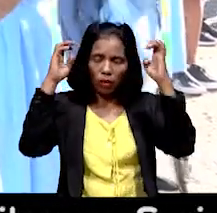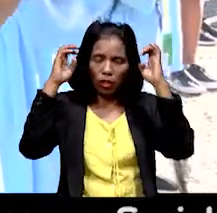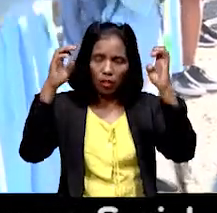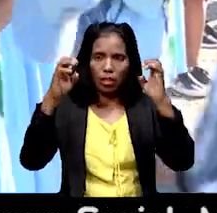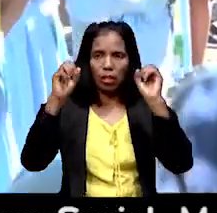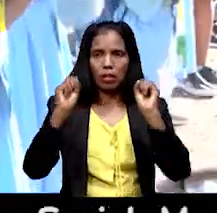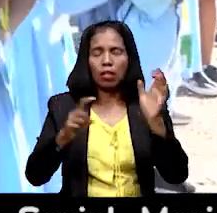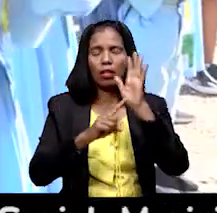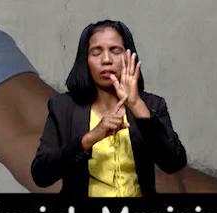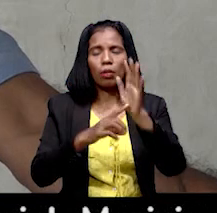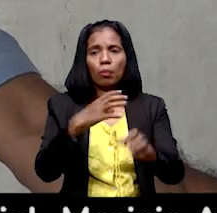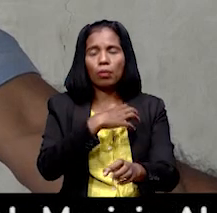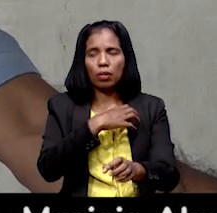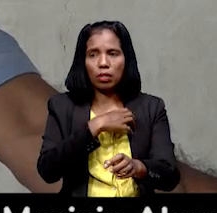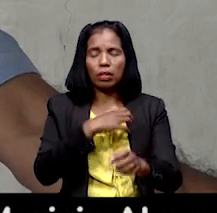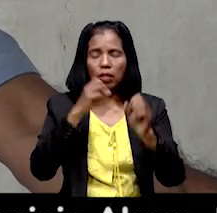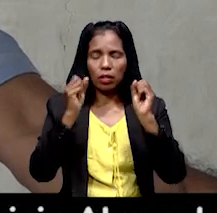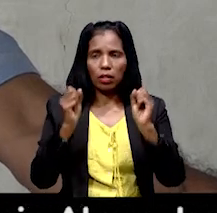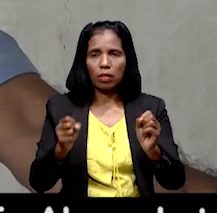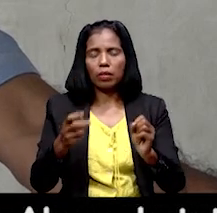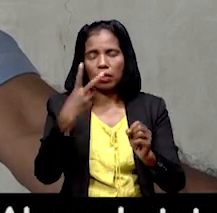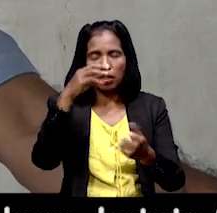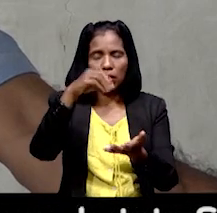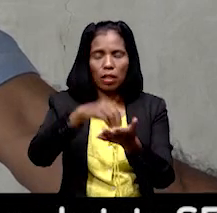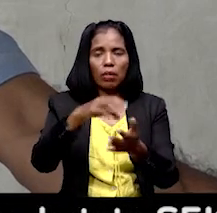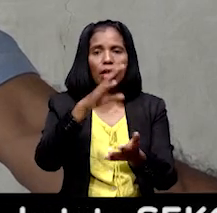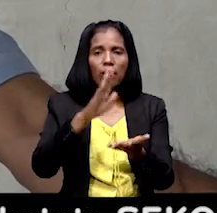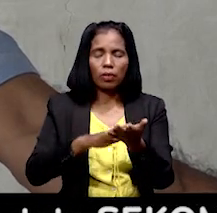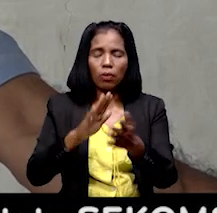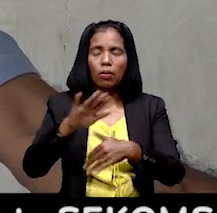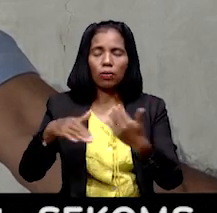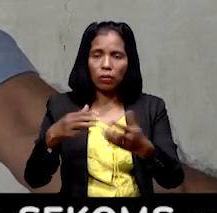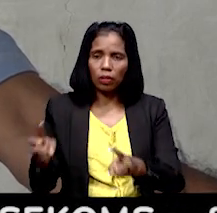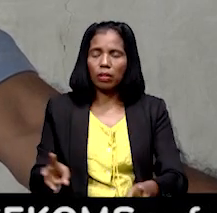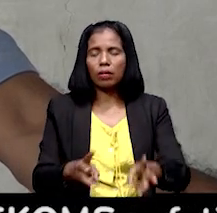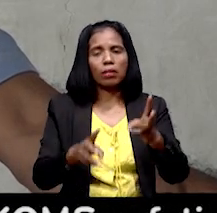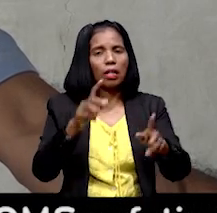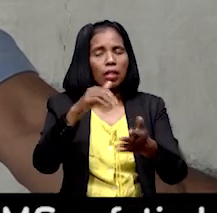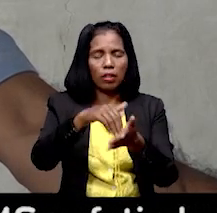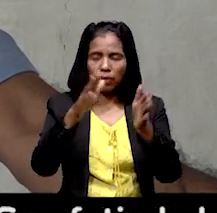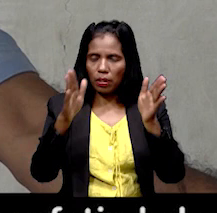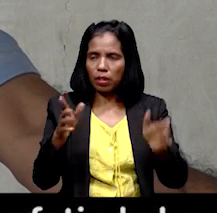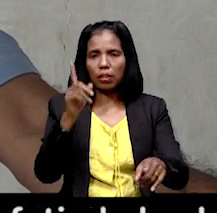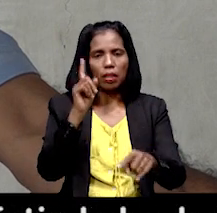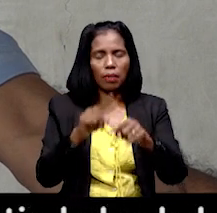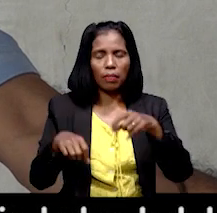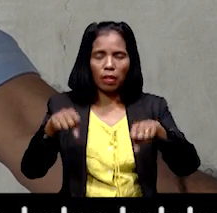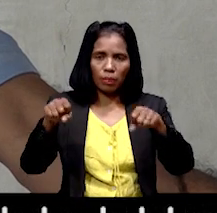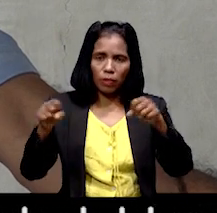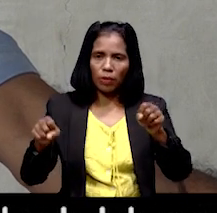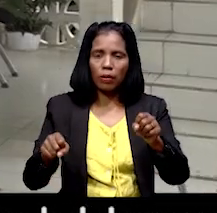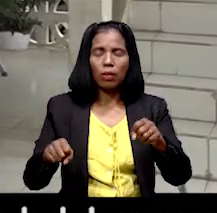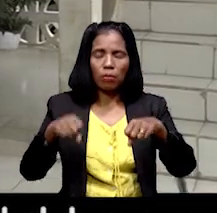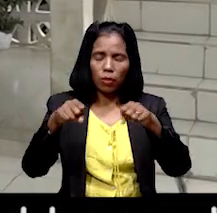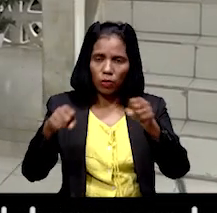Dili, se hatung nia força tomak, onde coloca e escola Sira no estrada, onde bando estudante Sira atula bele halo convoio